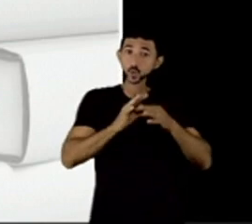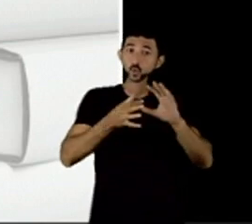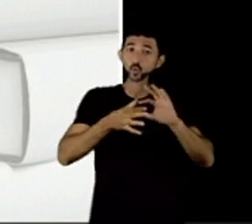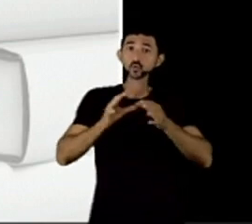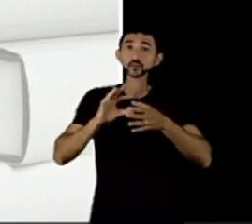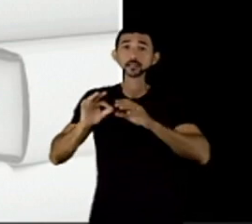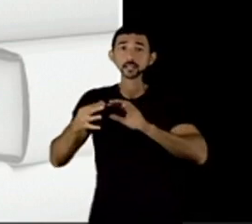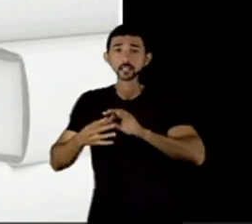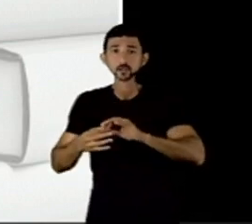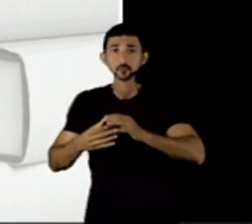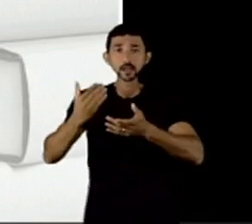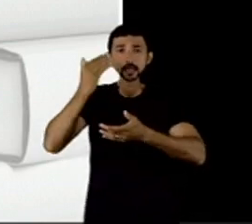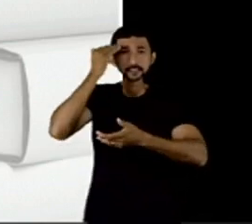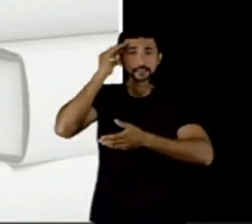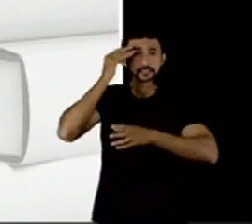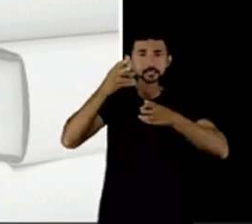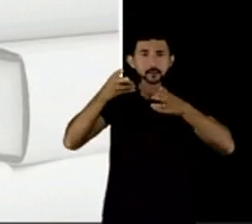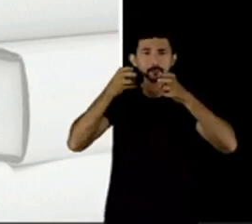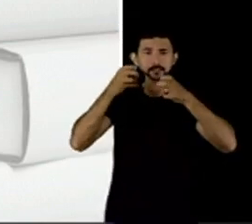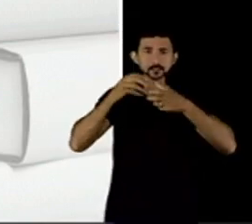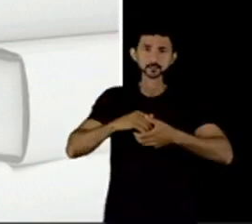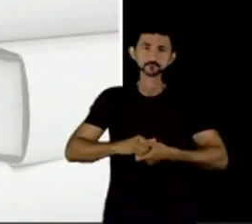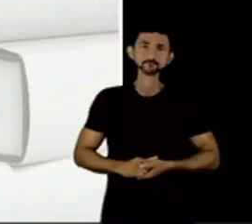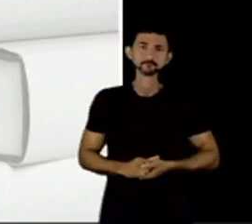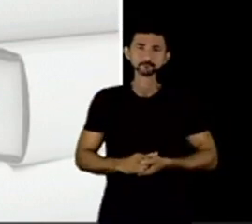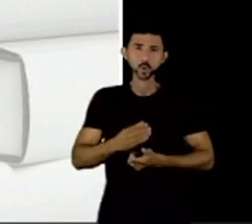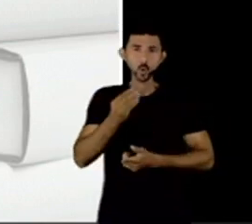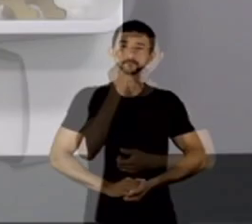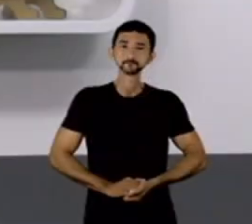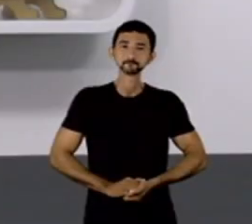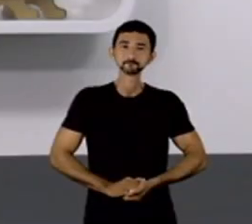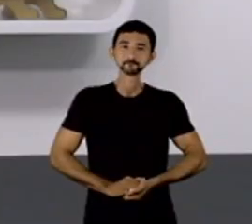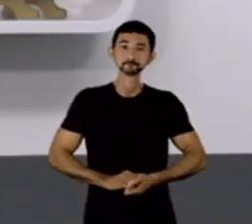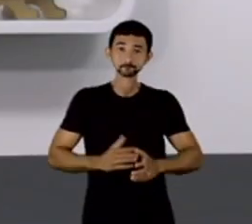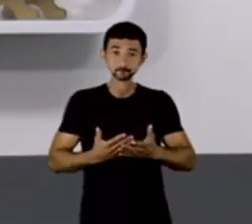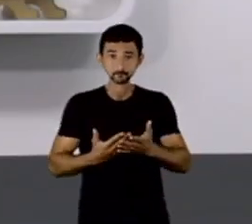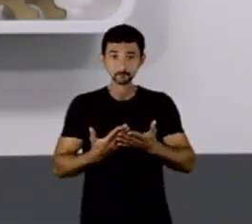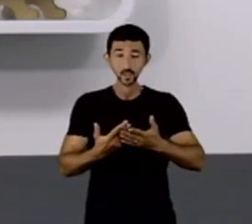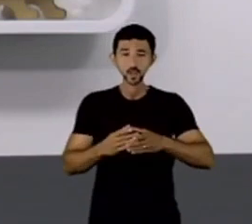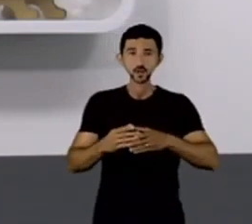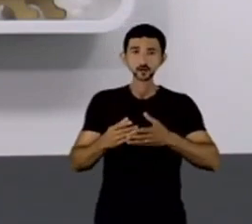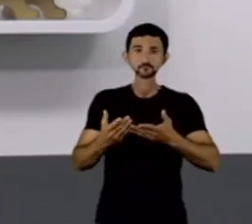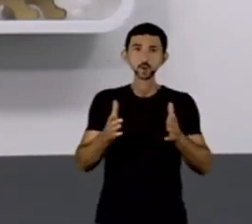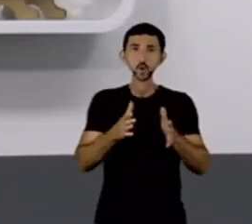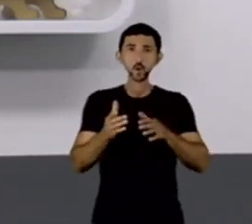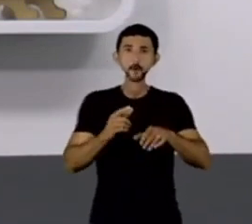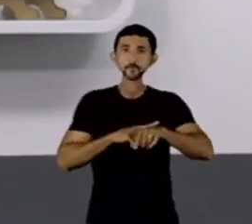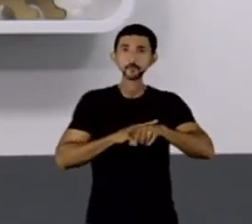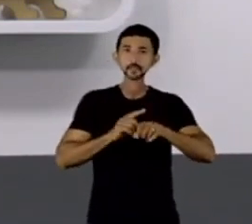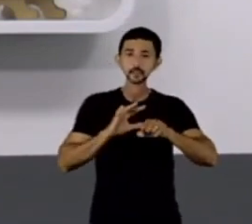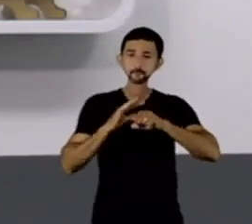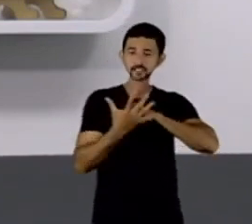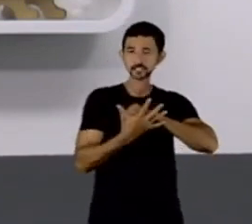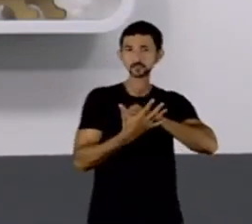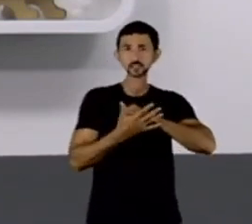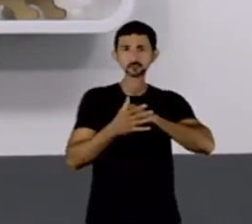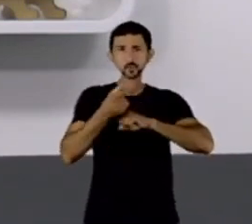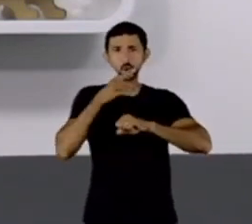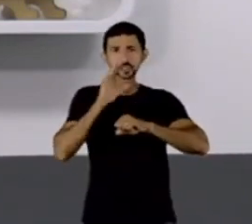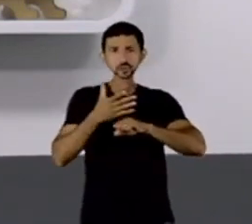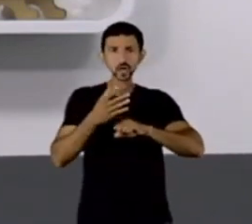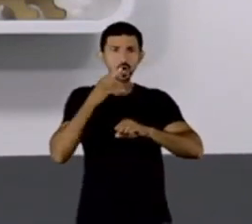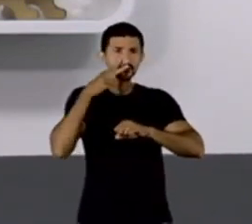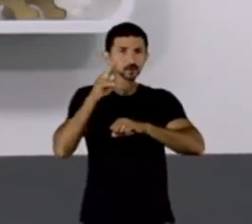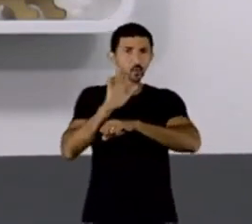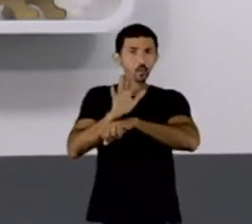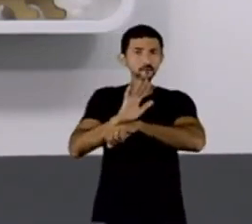para você perceber. Olha aqui para mim um pouquinho. Nesse momento de pandemia, com certeza você já deve ter